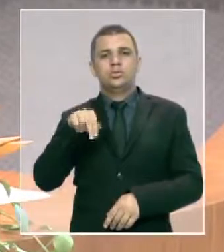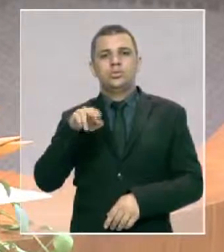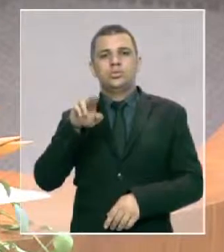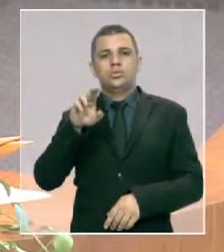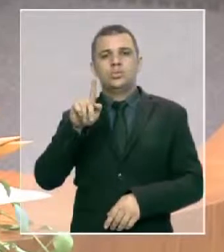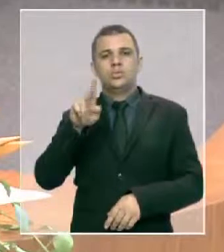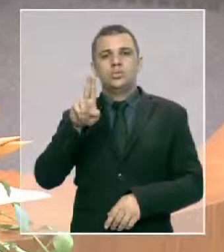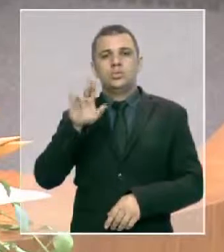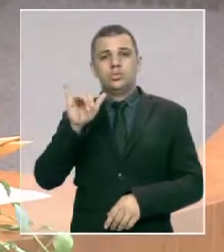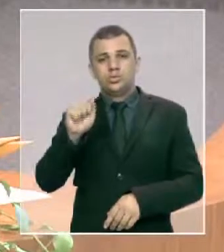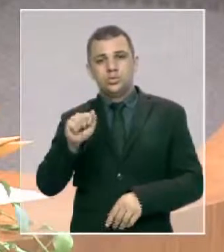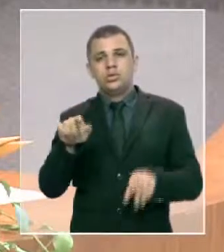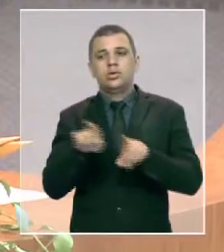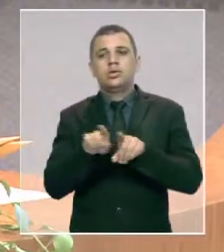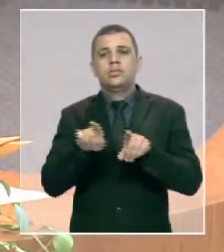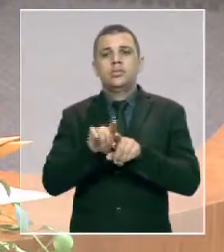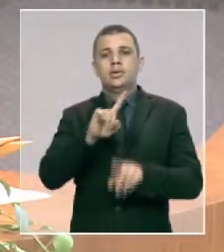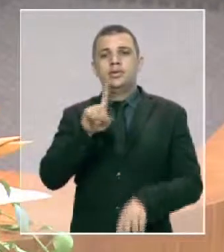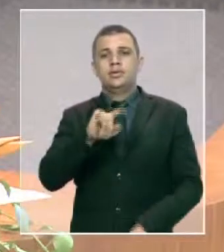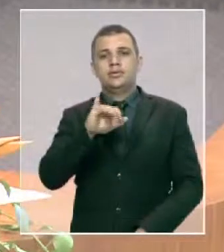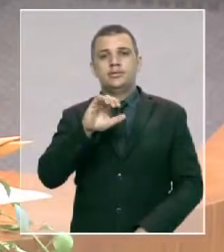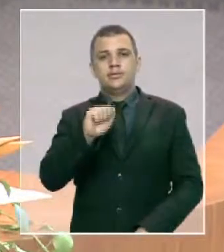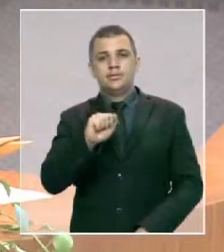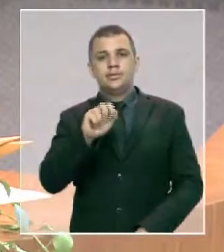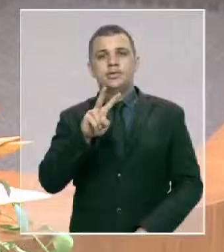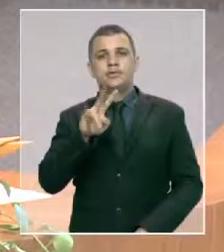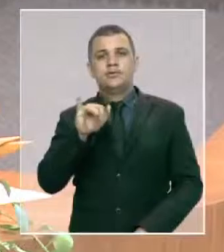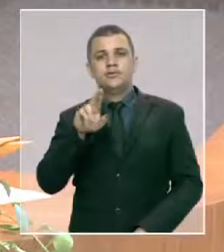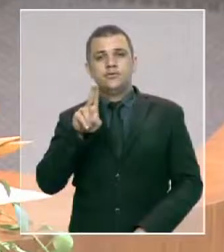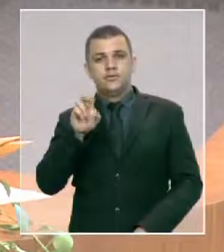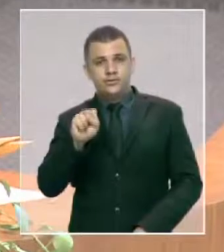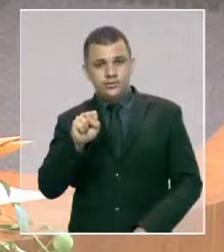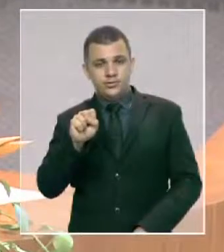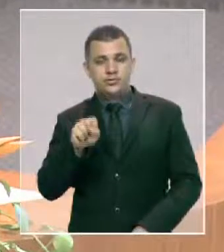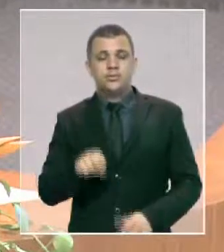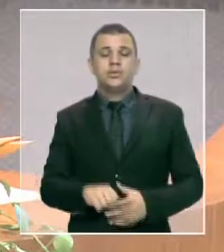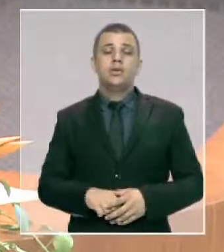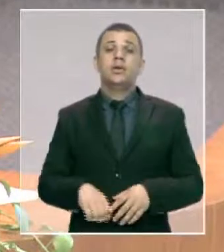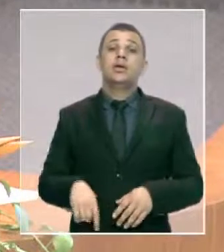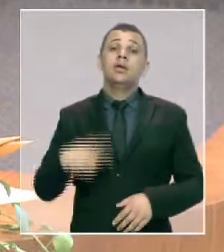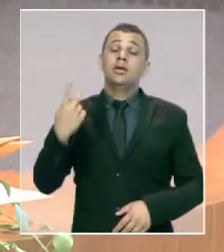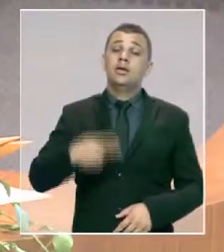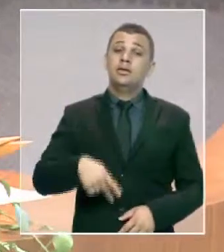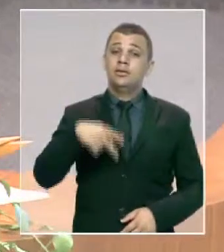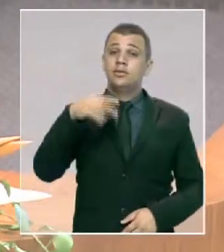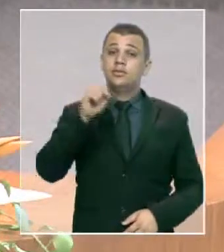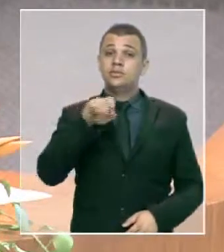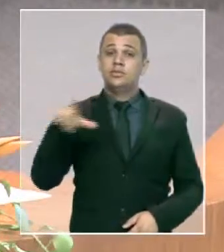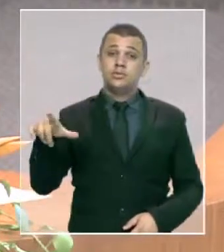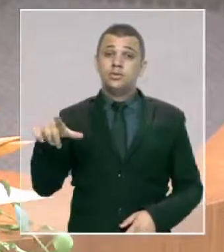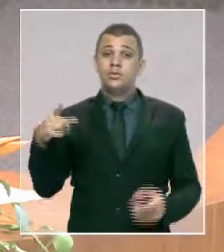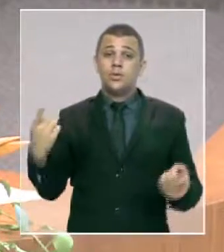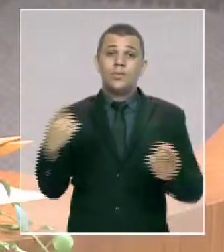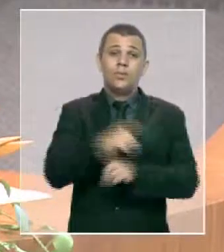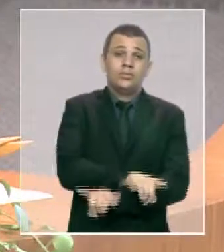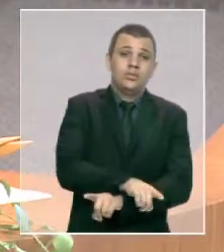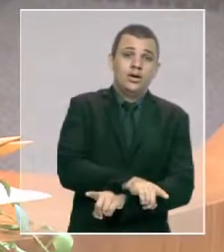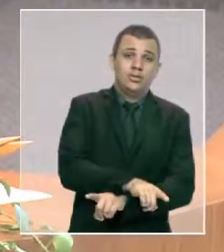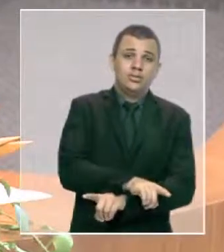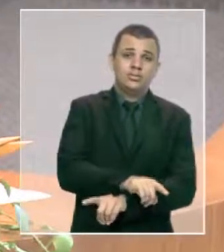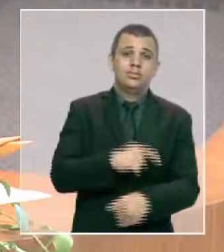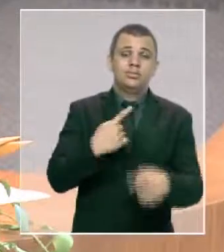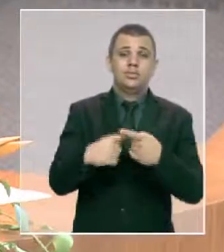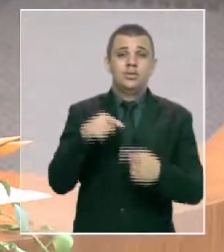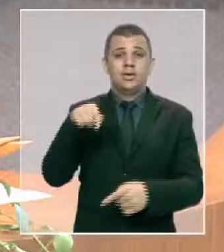a capital, a cidade de São Luís, vai na contramão de todo esse trabalho realizado pelo Brasil. Nós não temos um centro de zoonose,